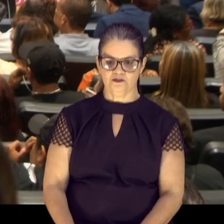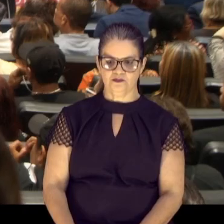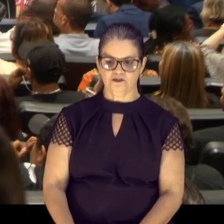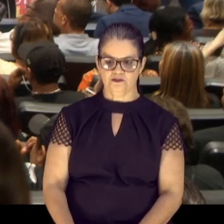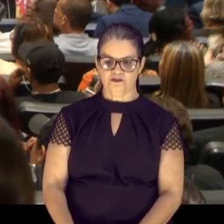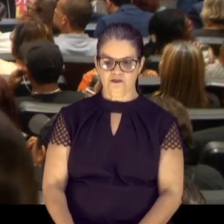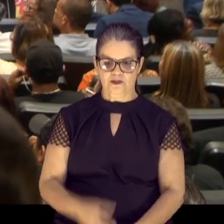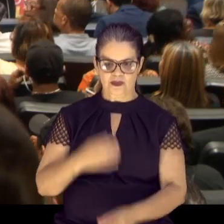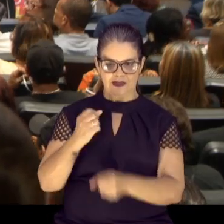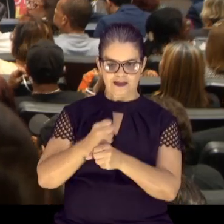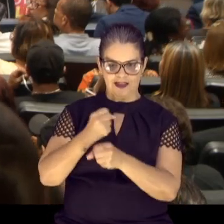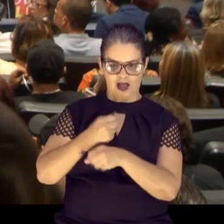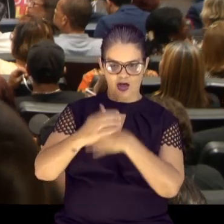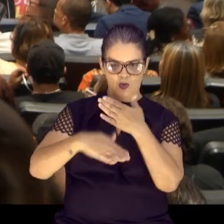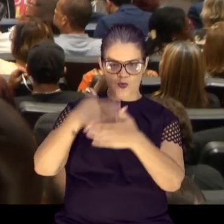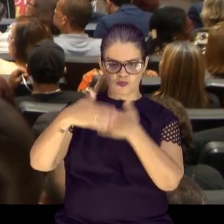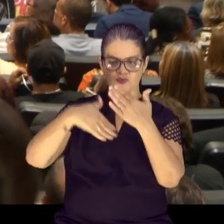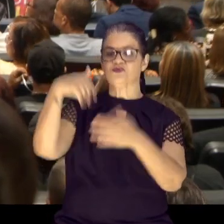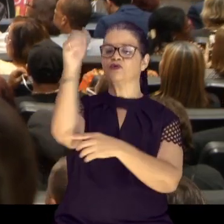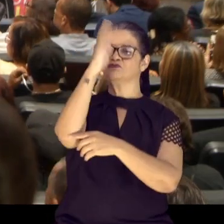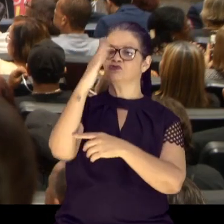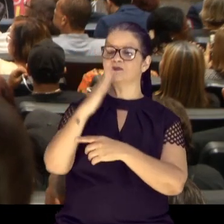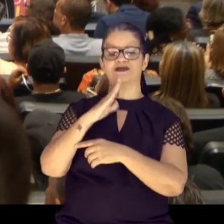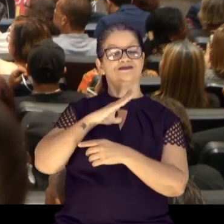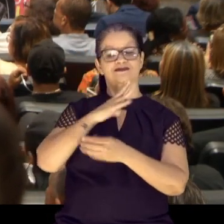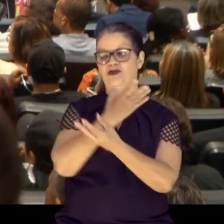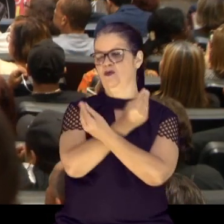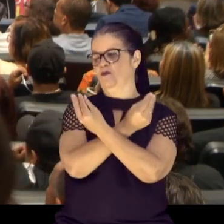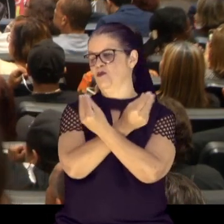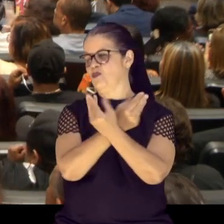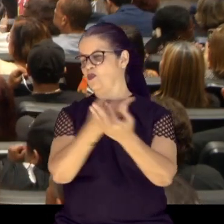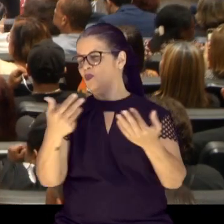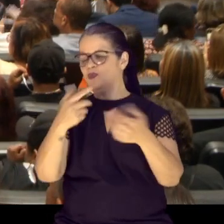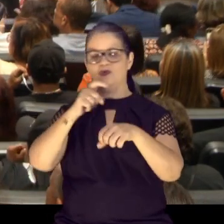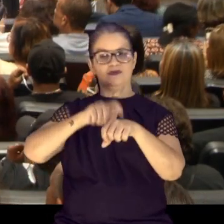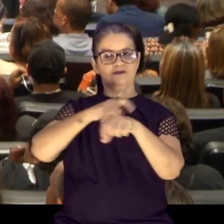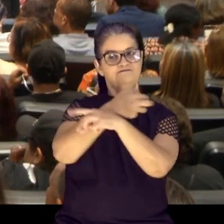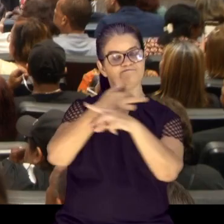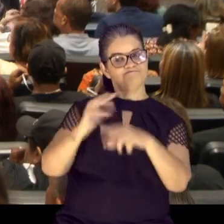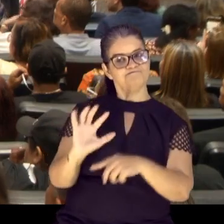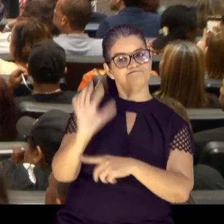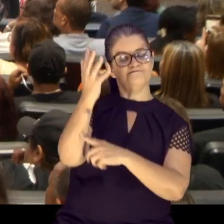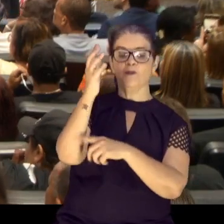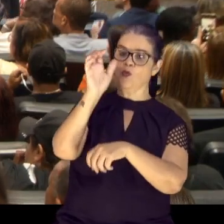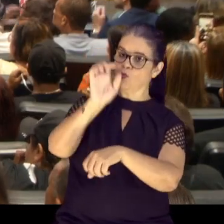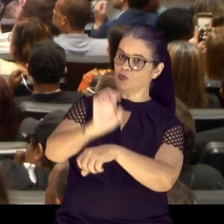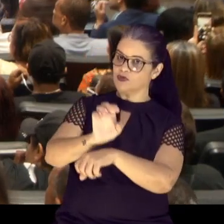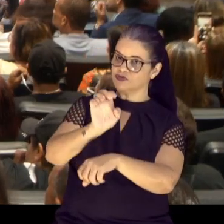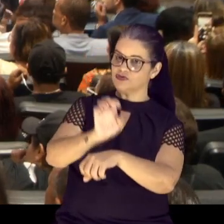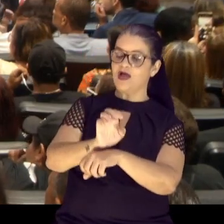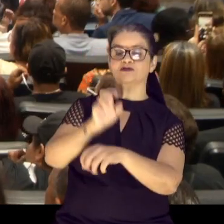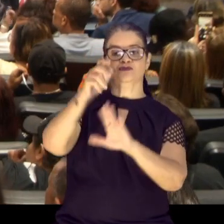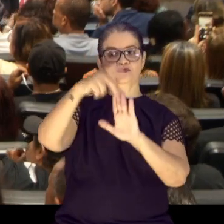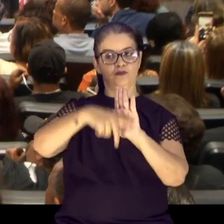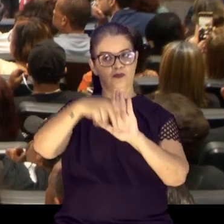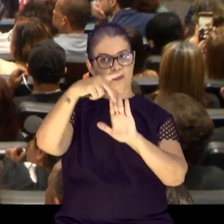Na construção do Brasil, são muitas as circunstâncias. O Estado, com seus projetos, e o